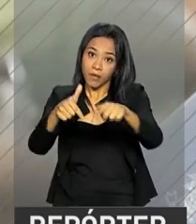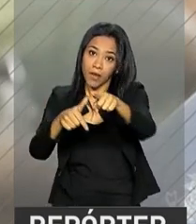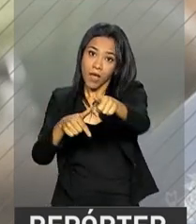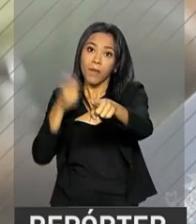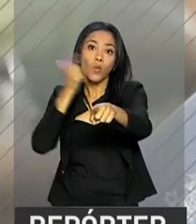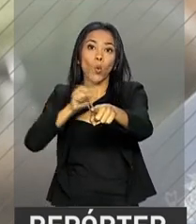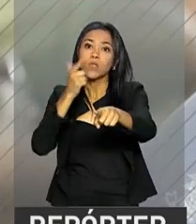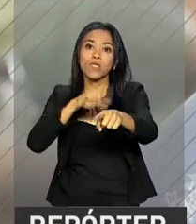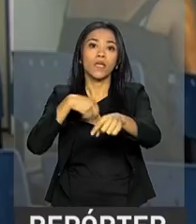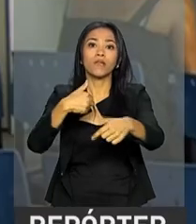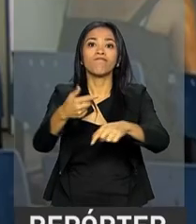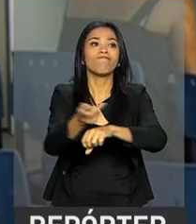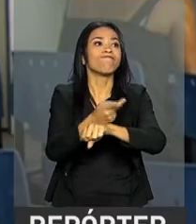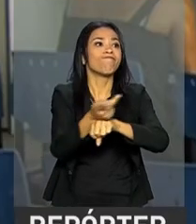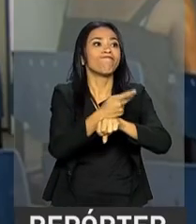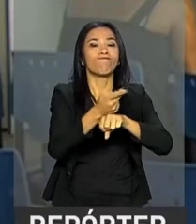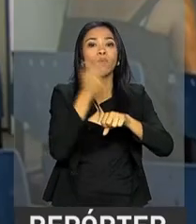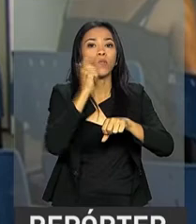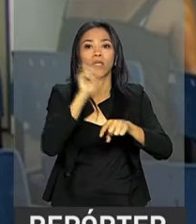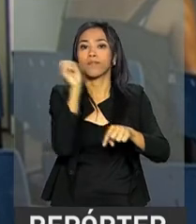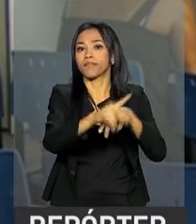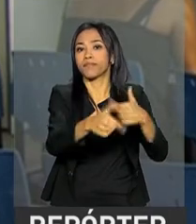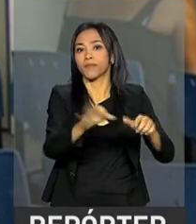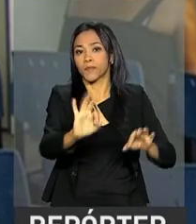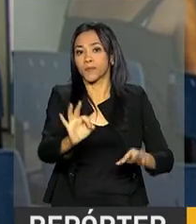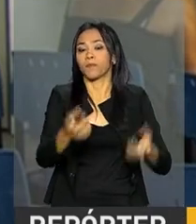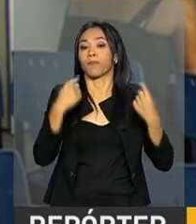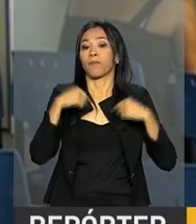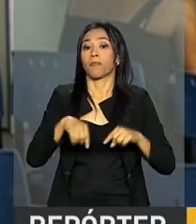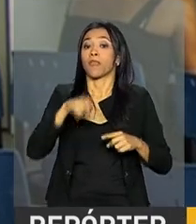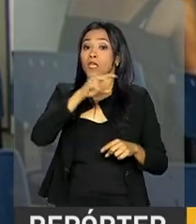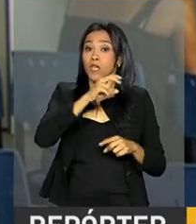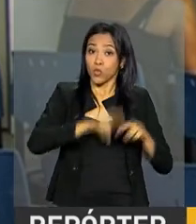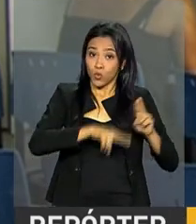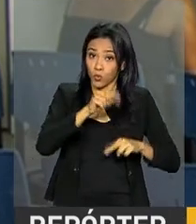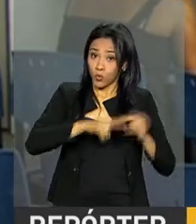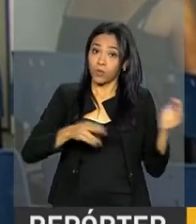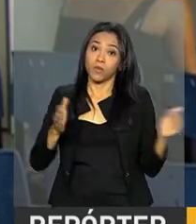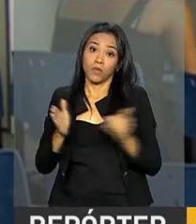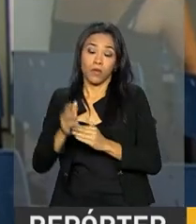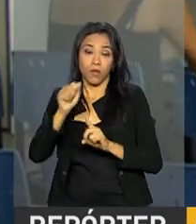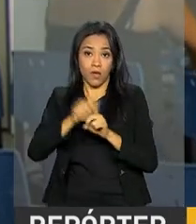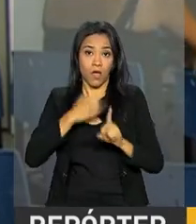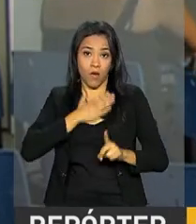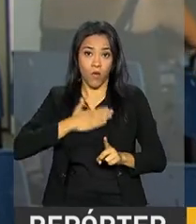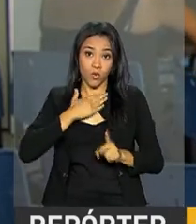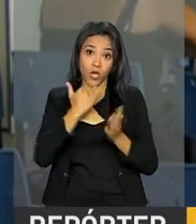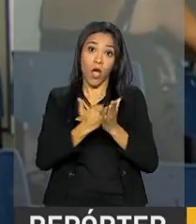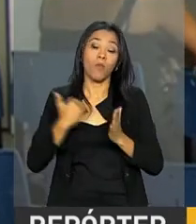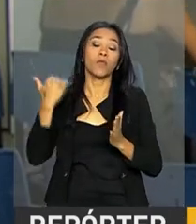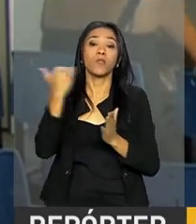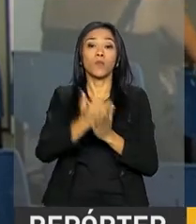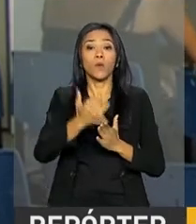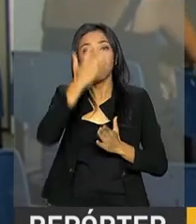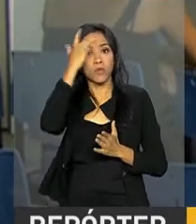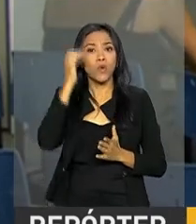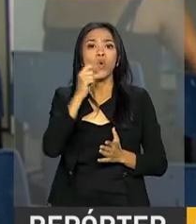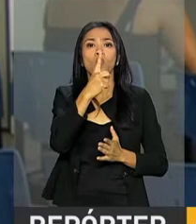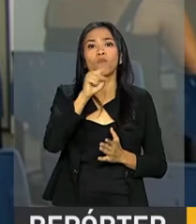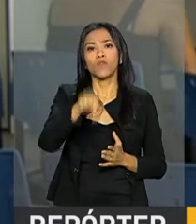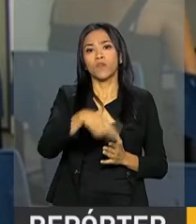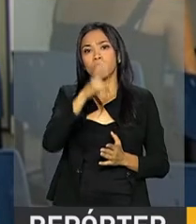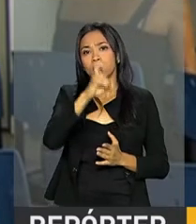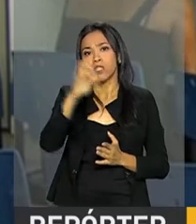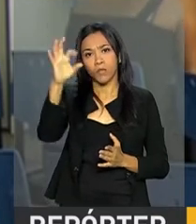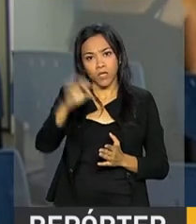não conseguem emprego entre junho e agosto deste ano o número de pessoas ocupadas cresceu 1,5 por cento com relação